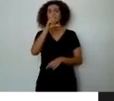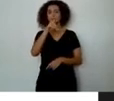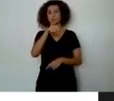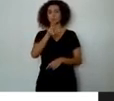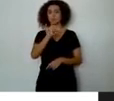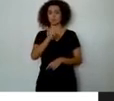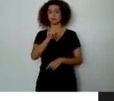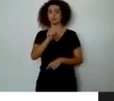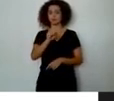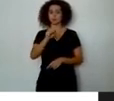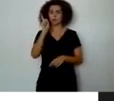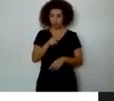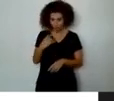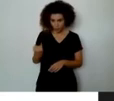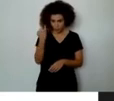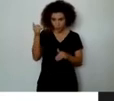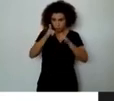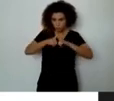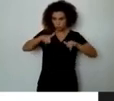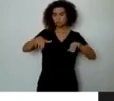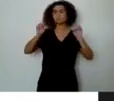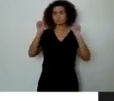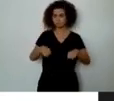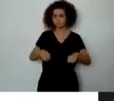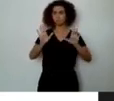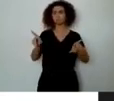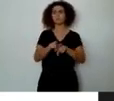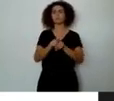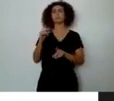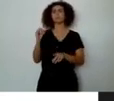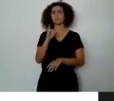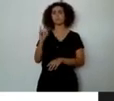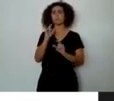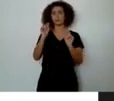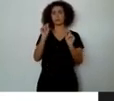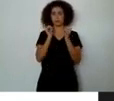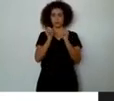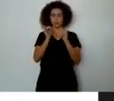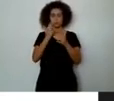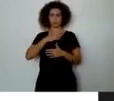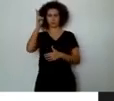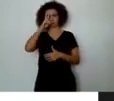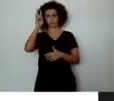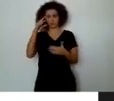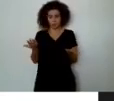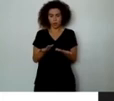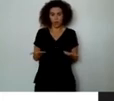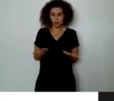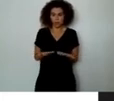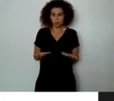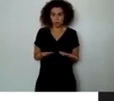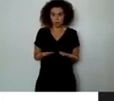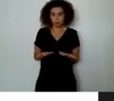de Zumbi, de Dandara. Mas é muito importante também contar a nossa história negra de agora.